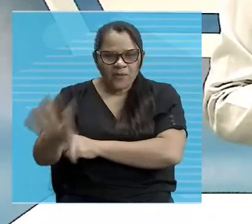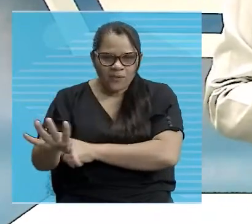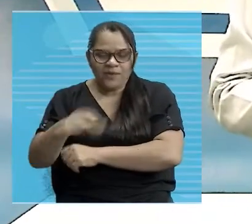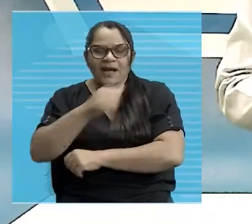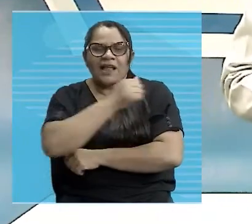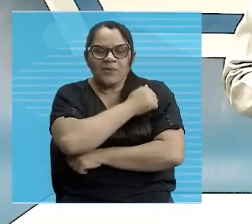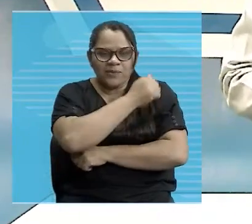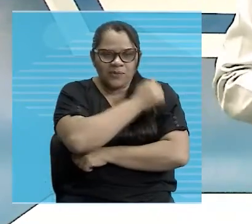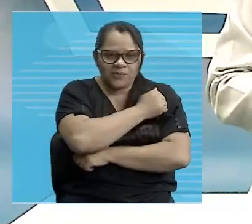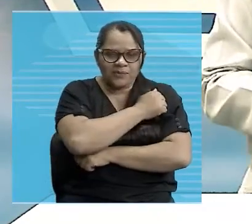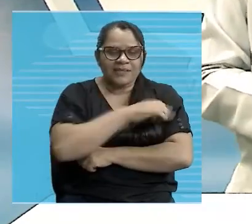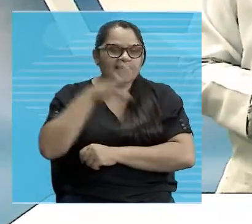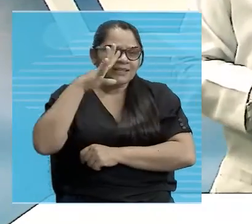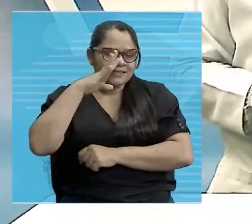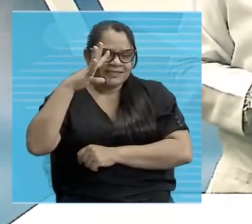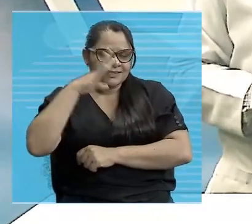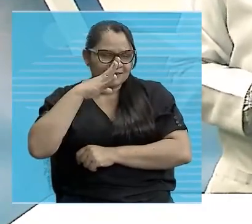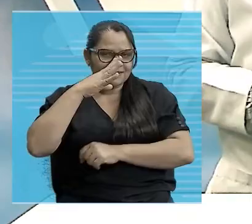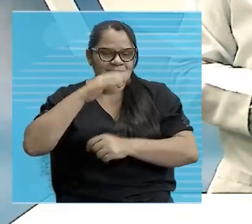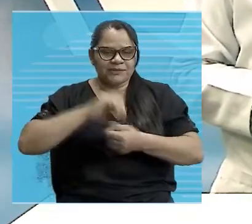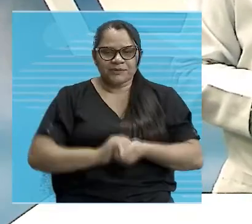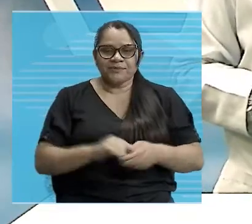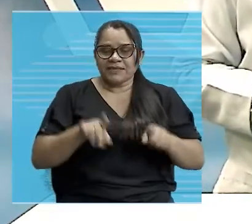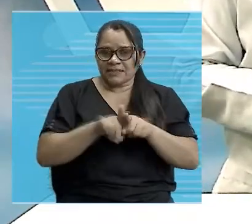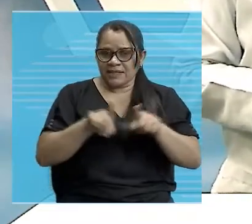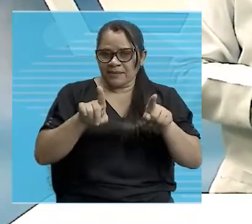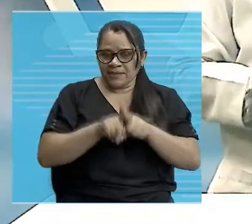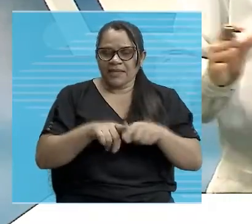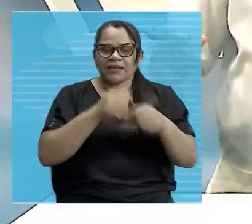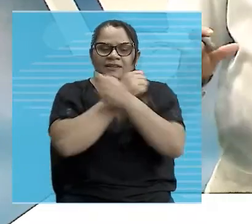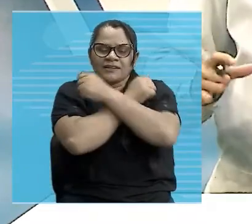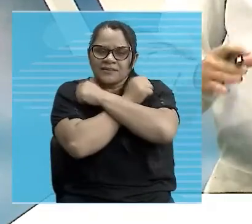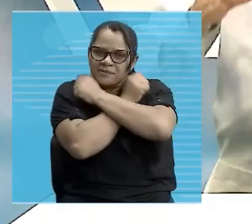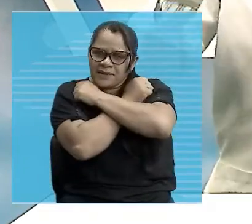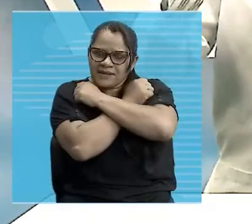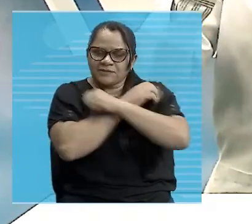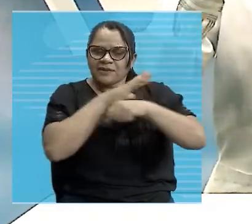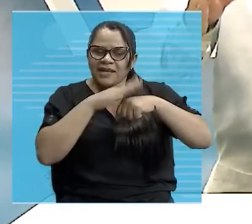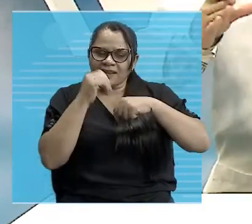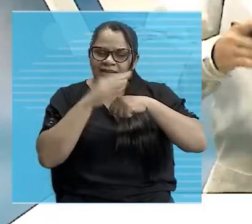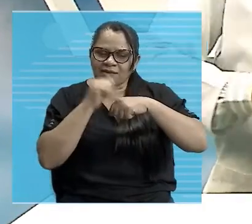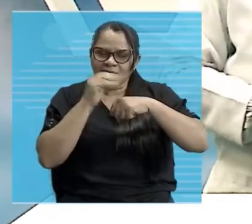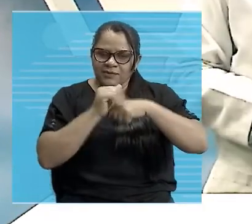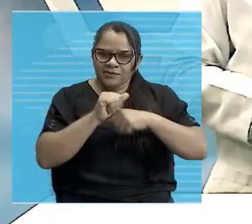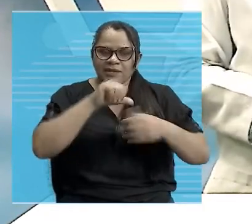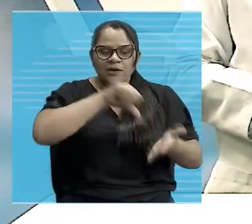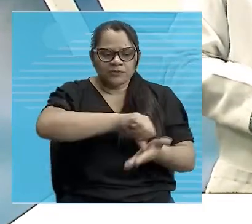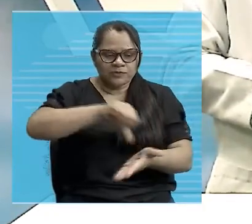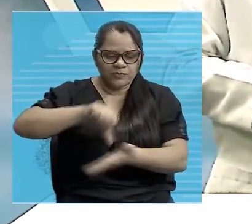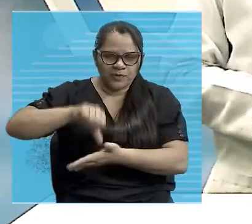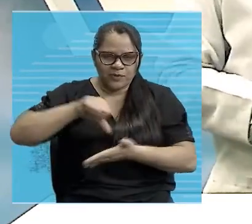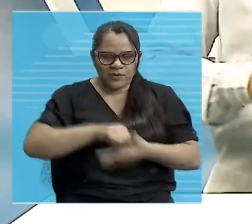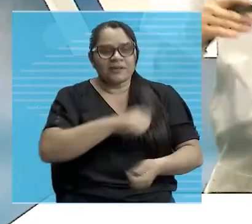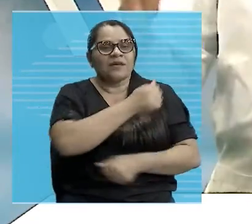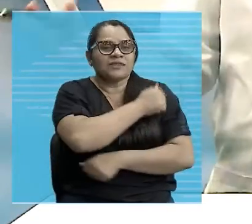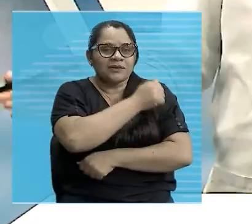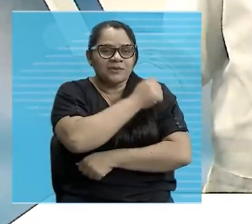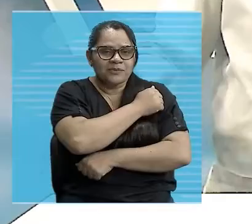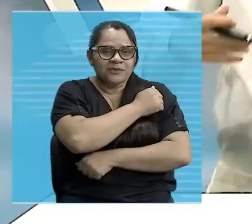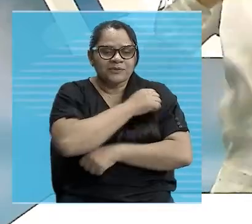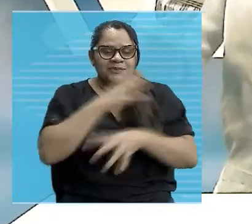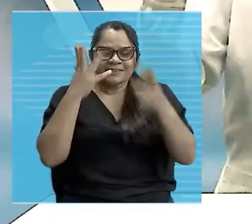me acompanhando e eu quero dar um abraço carinhoso a Esses povos Somos lindos